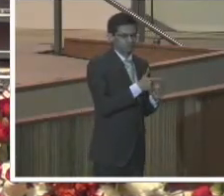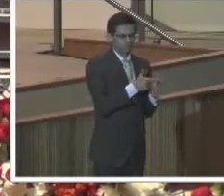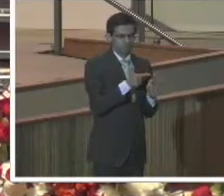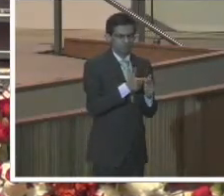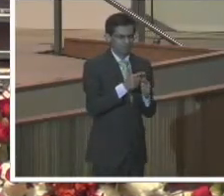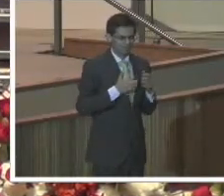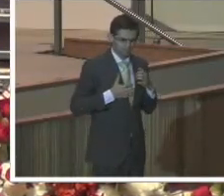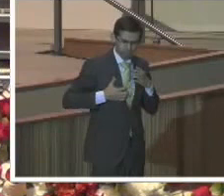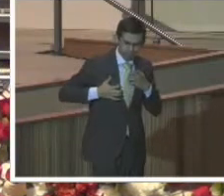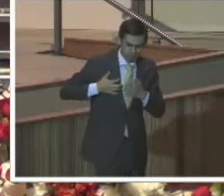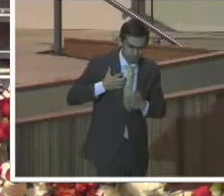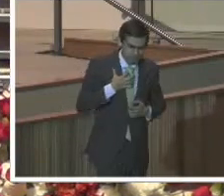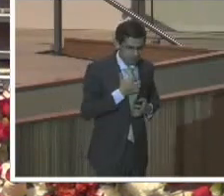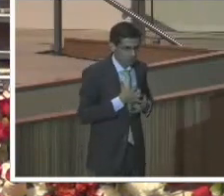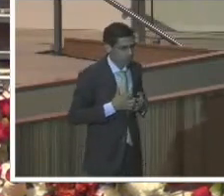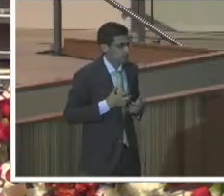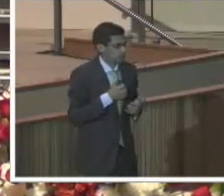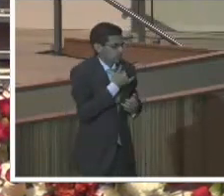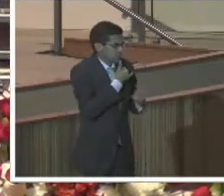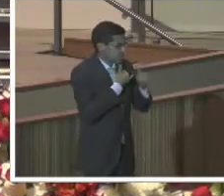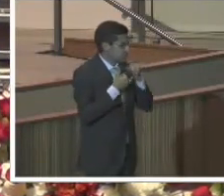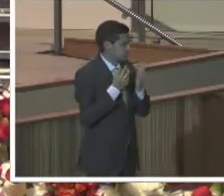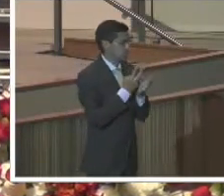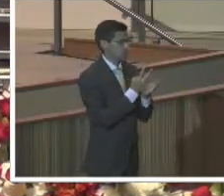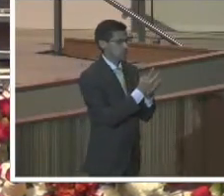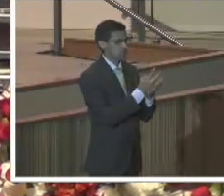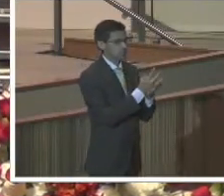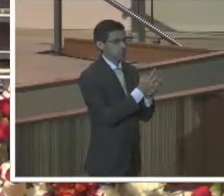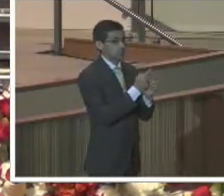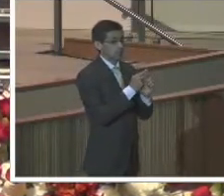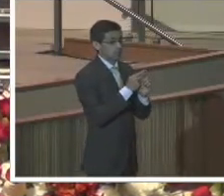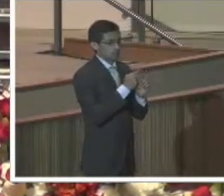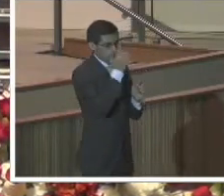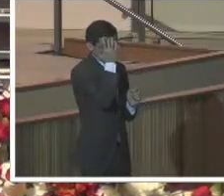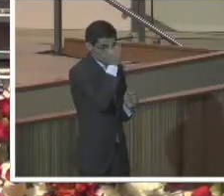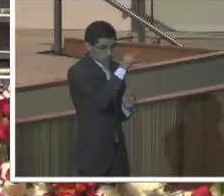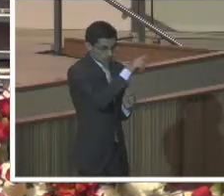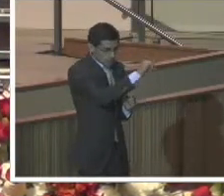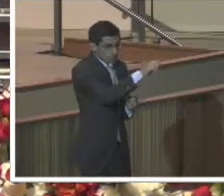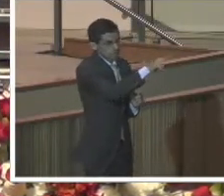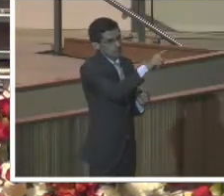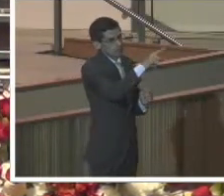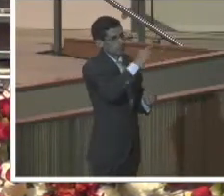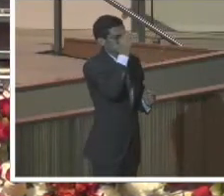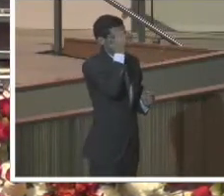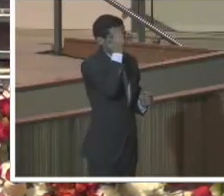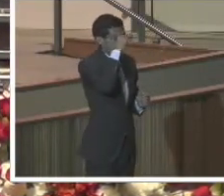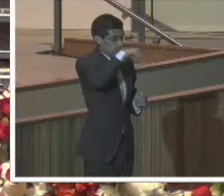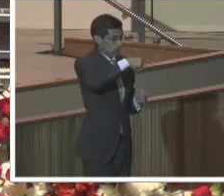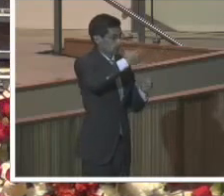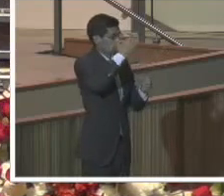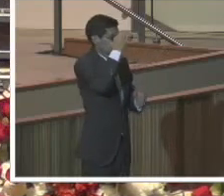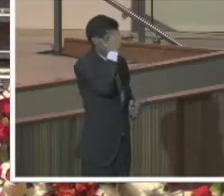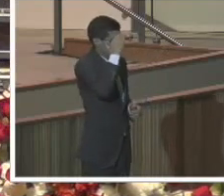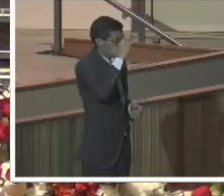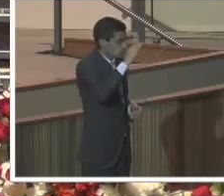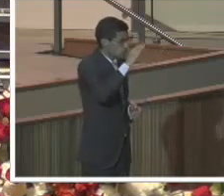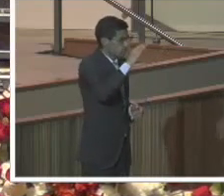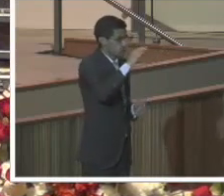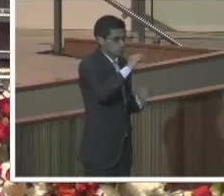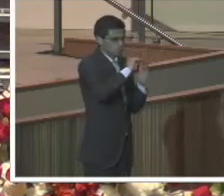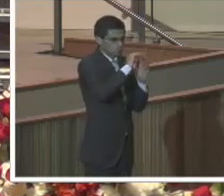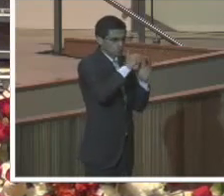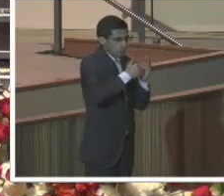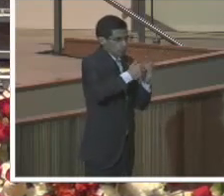tragédias. Eu não sei se você sabe, mas a nossa cidade é uma das cidades no mundo